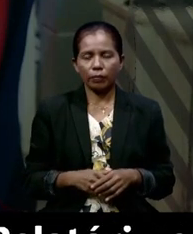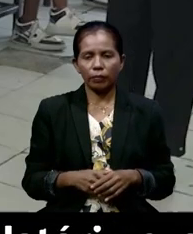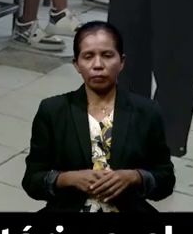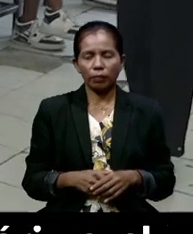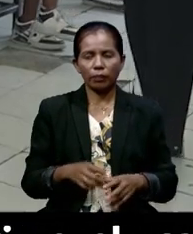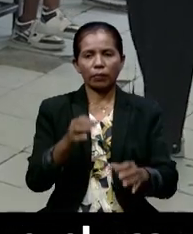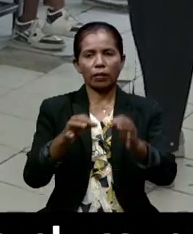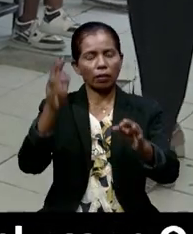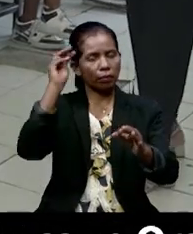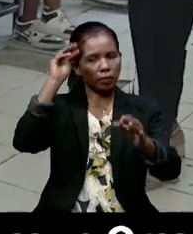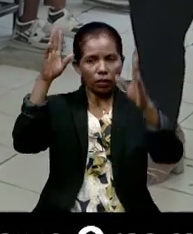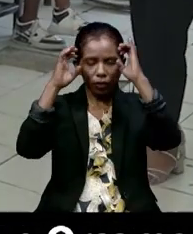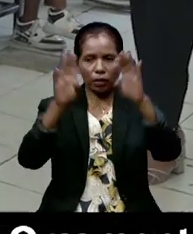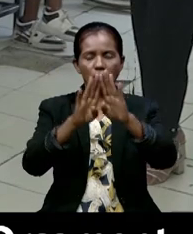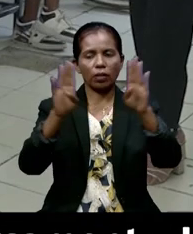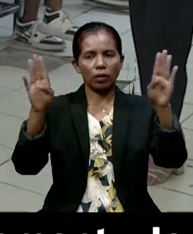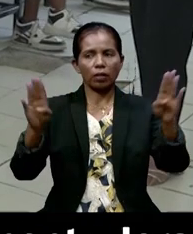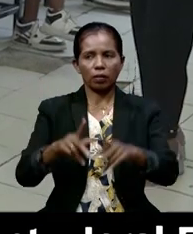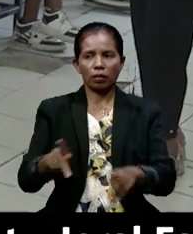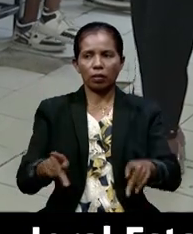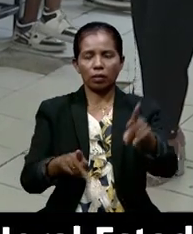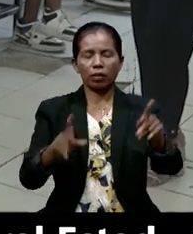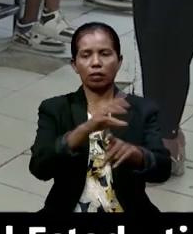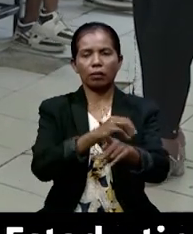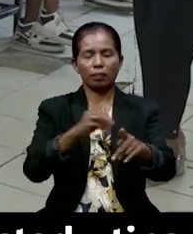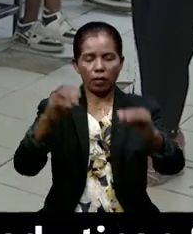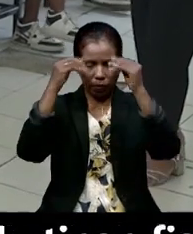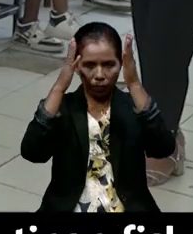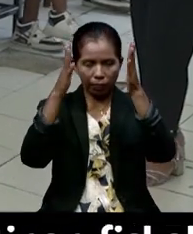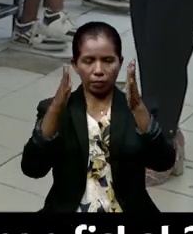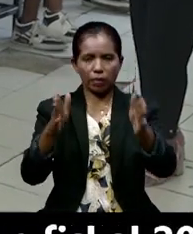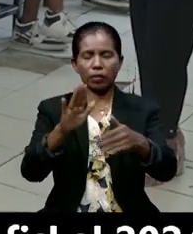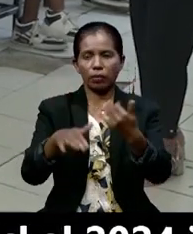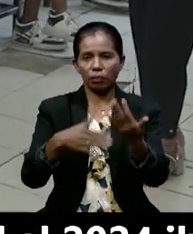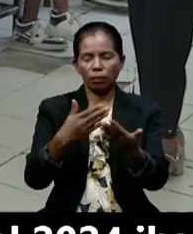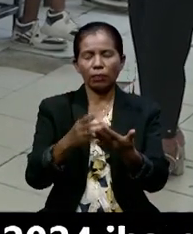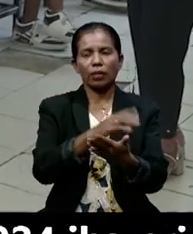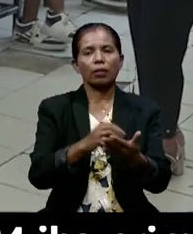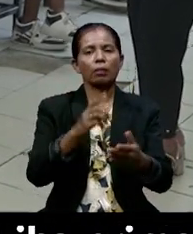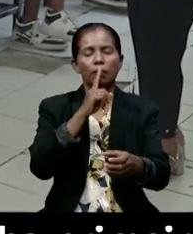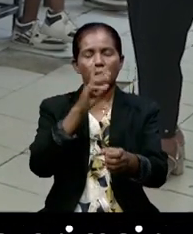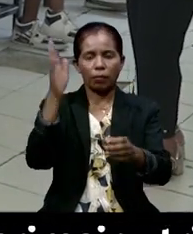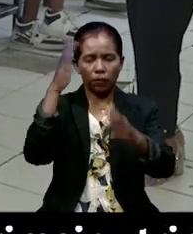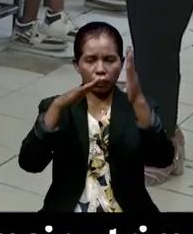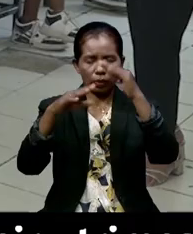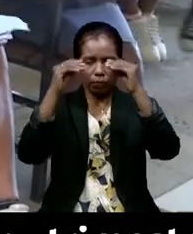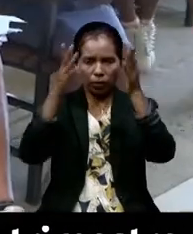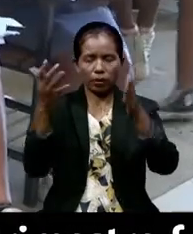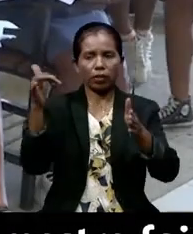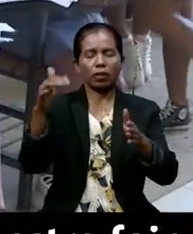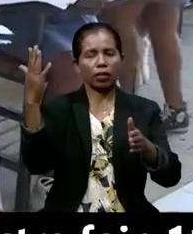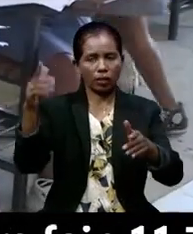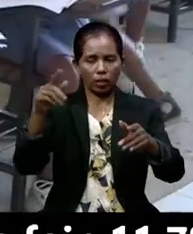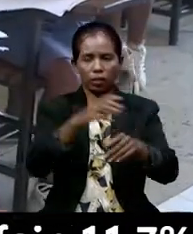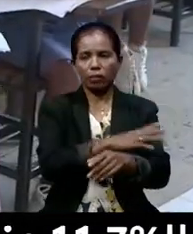Mas que o Ministério da Educação bloqueou no concurso público a bolsa candidatura primeira na segunda fase, mas o problema professor e a Escola Sira e a Território Nacional se